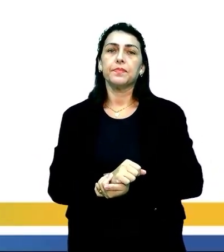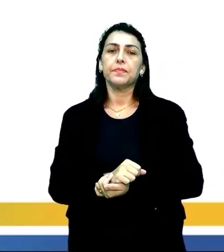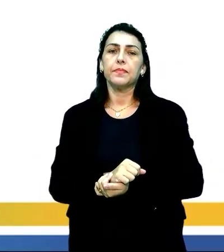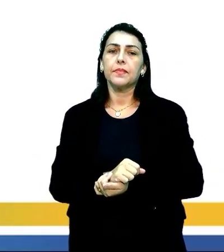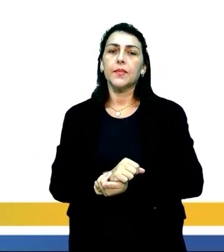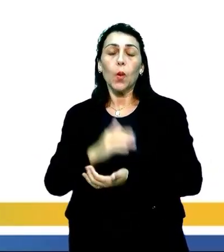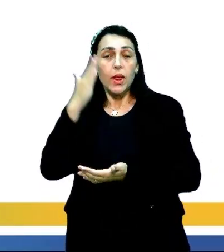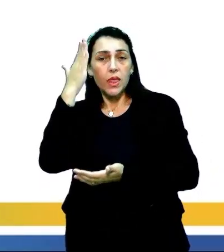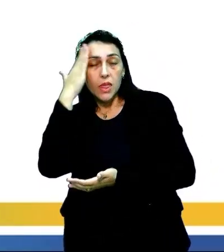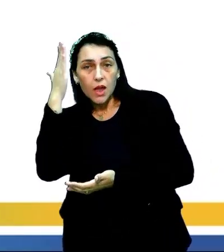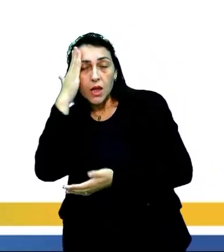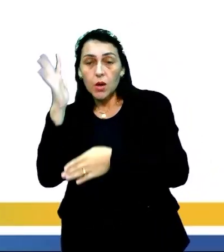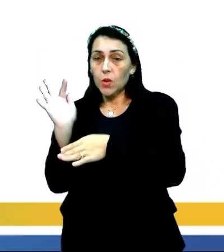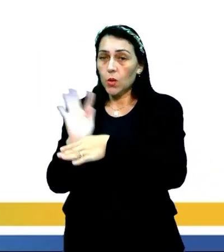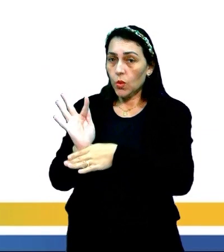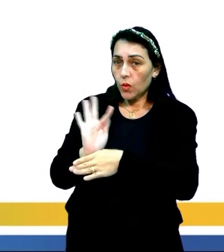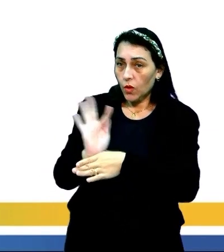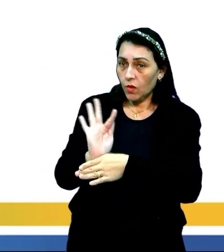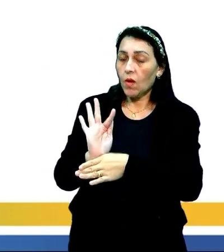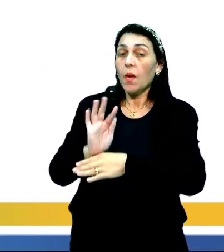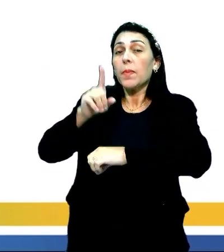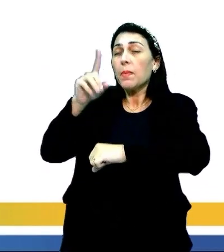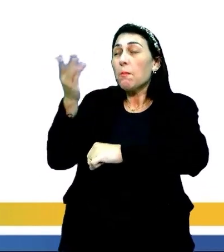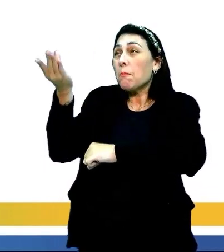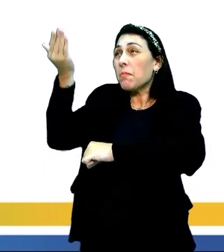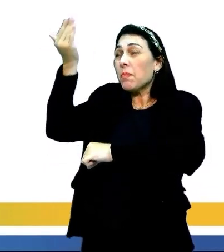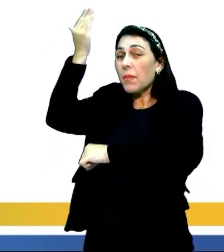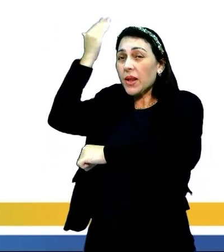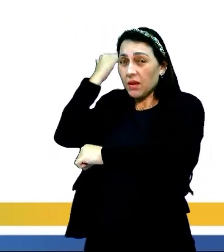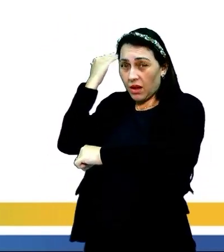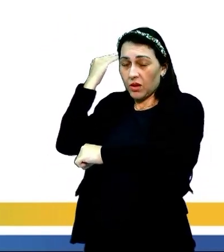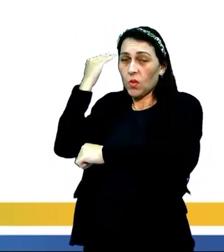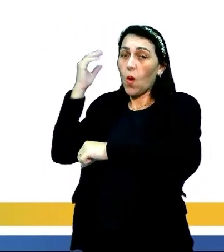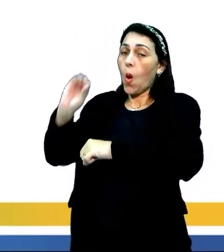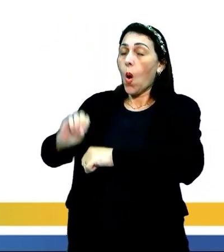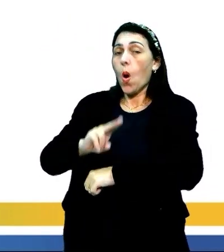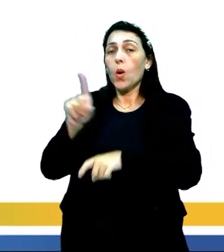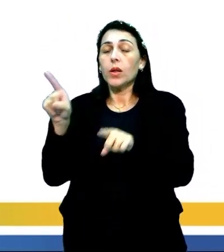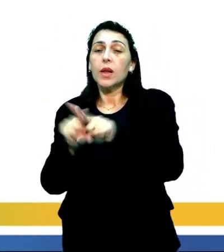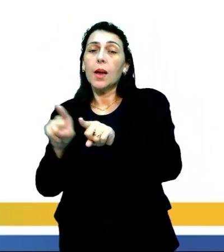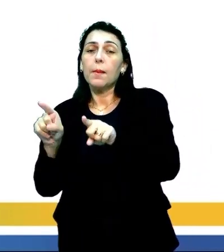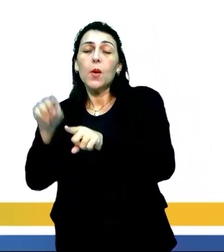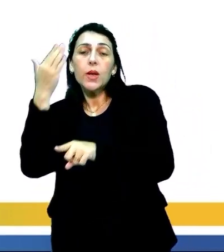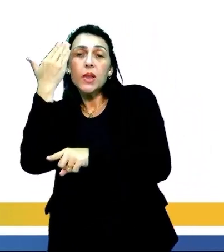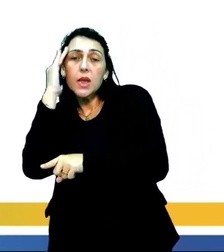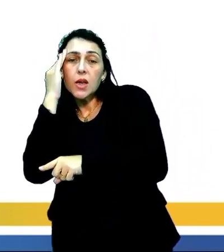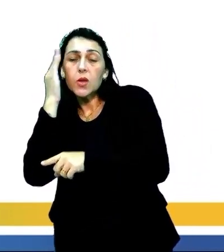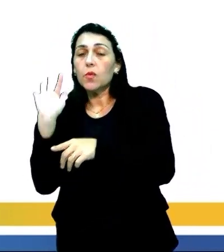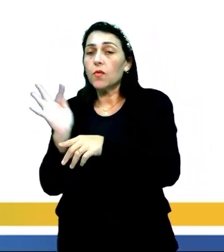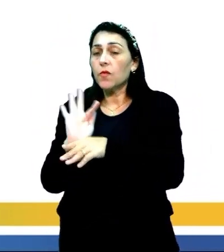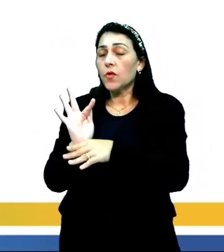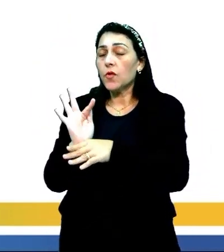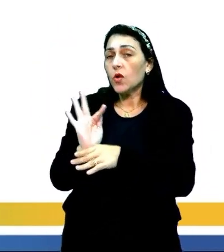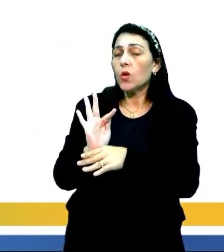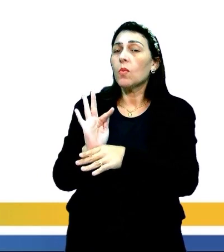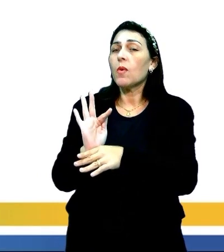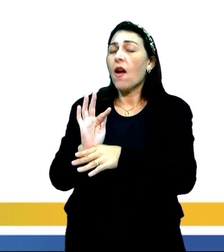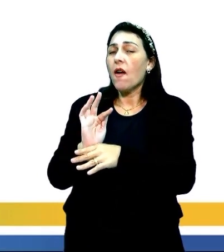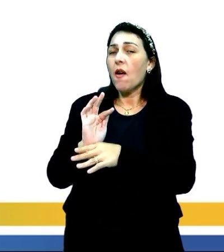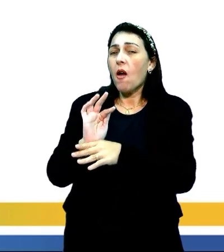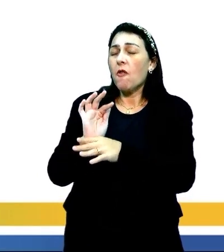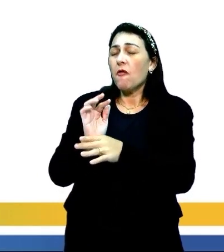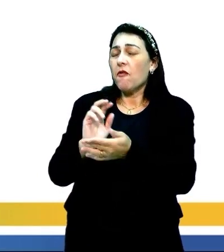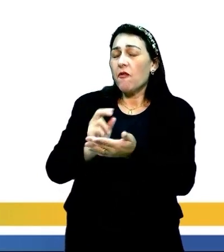A interpretação de um filme épico, que é um filme mais antigo, né? Ou a interpretação de um filme de muita